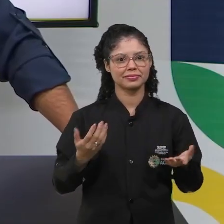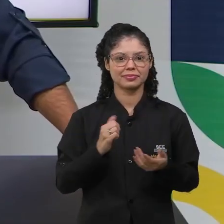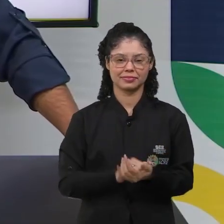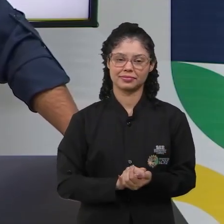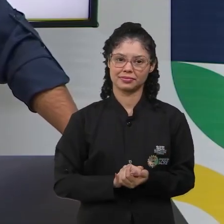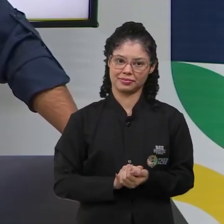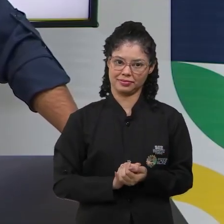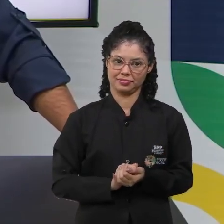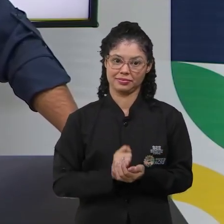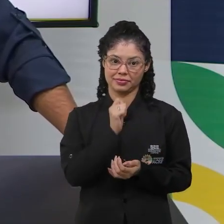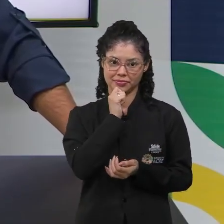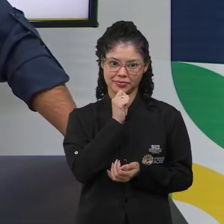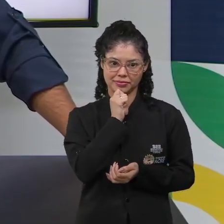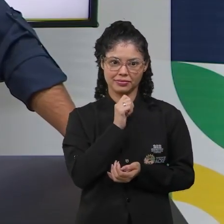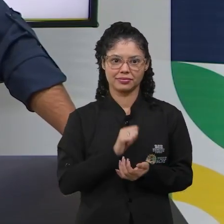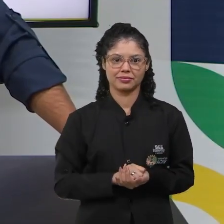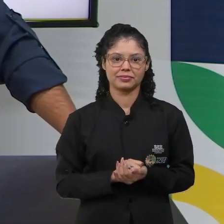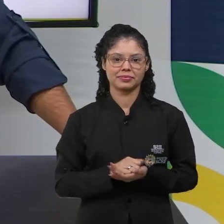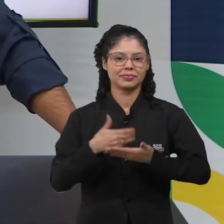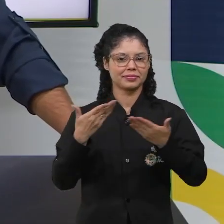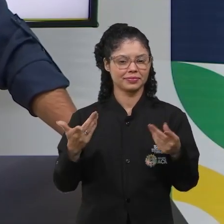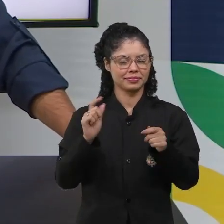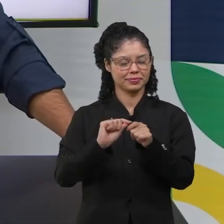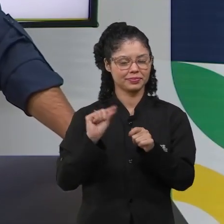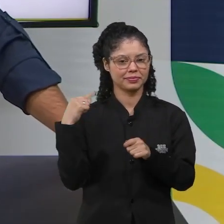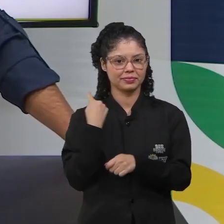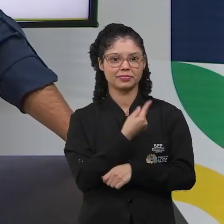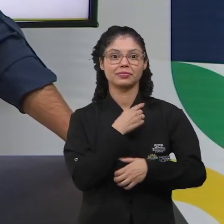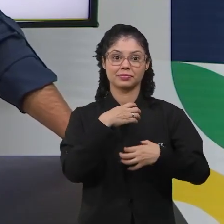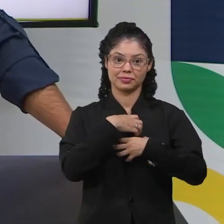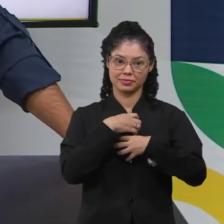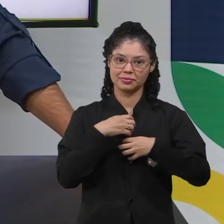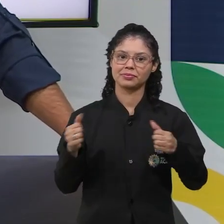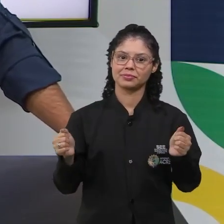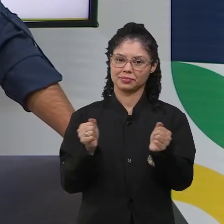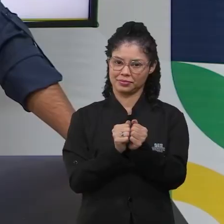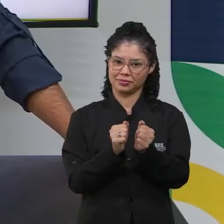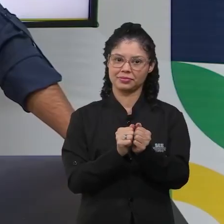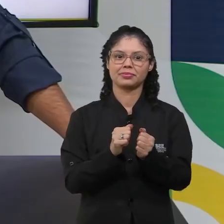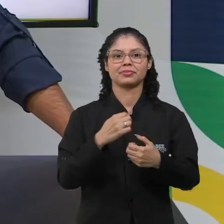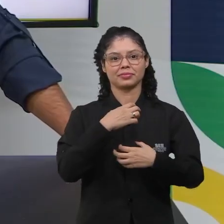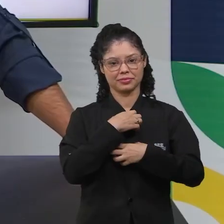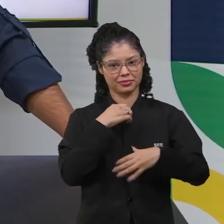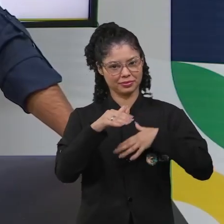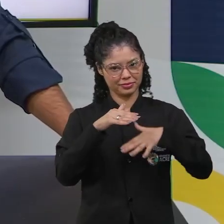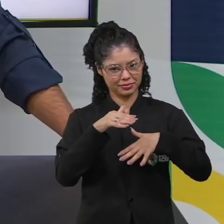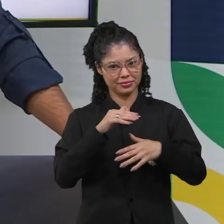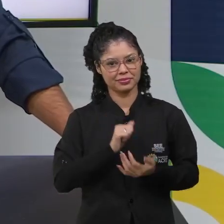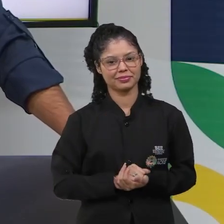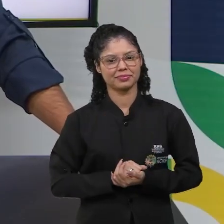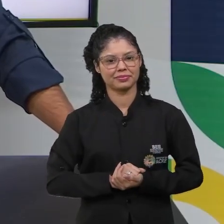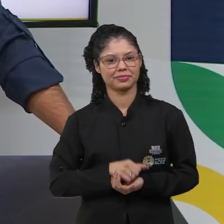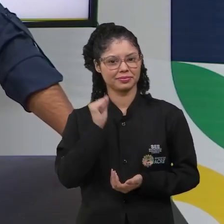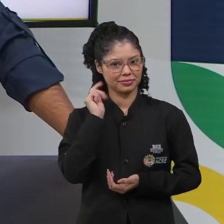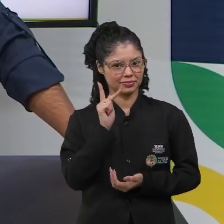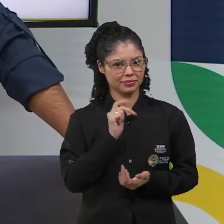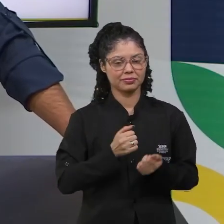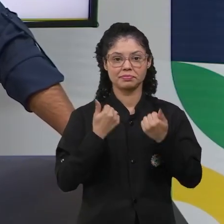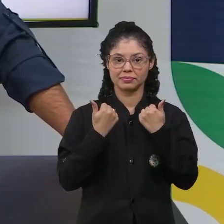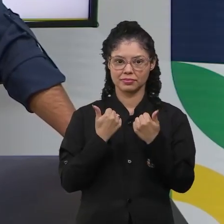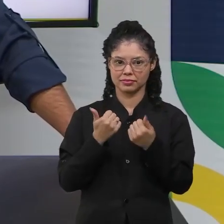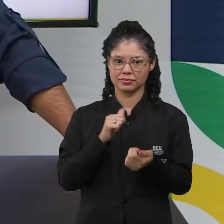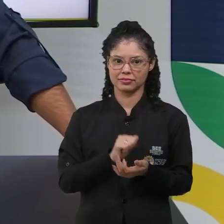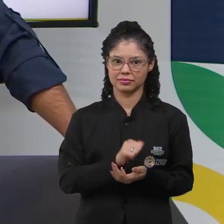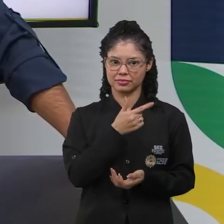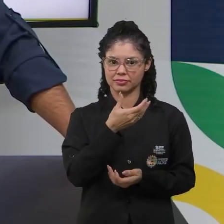cerimônia do revezamento da tocha olímpica, que faz com que a gente se sinta pertencente daquele movimento, daquele momento histórico, né? Onde que você estava